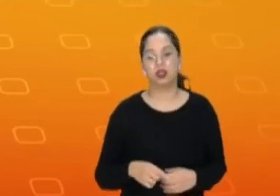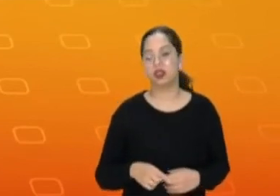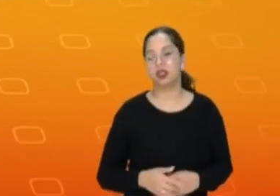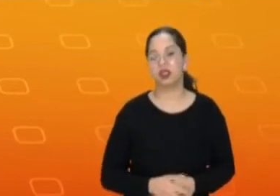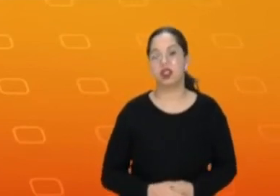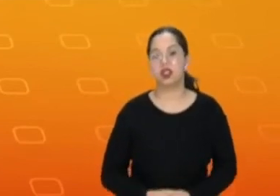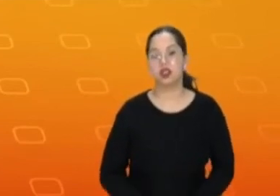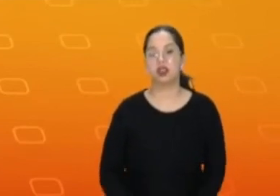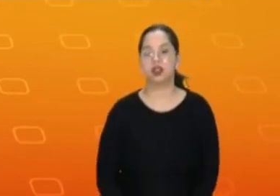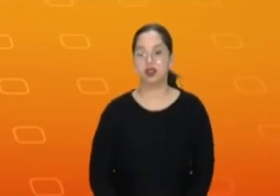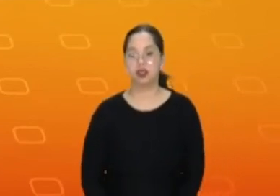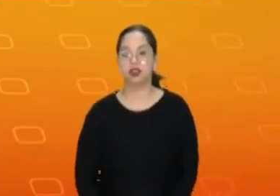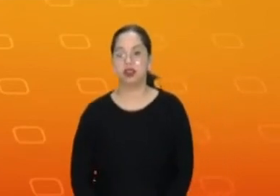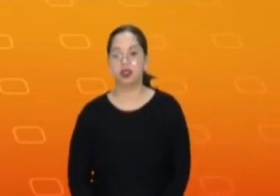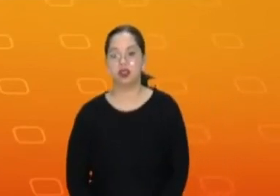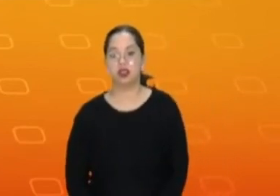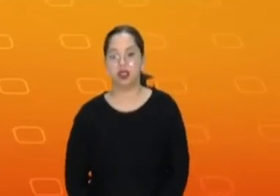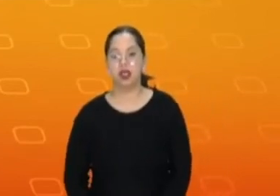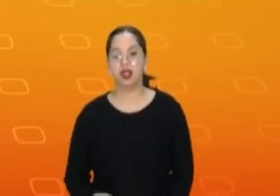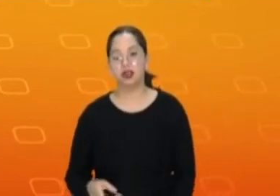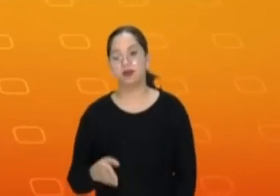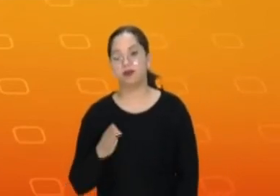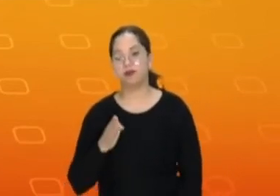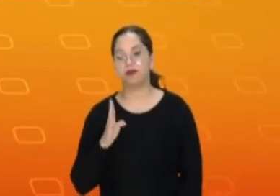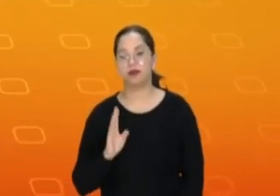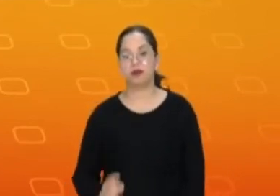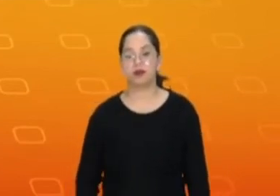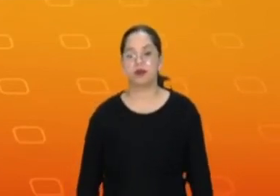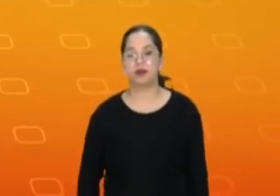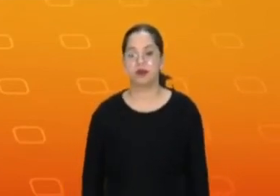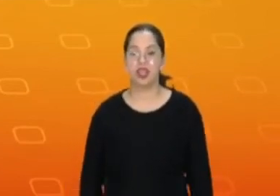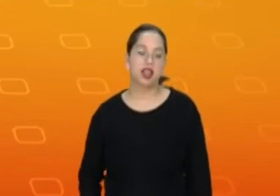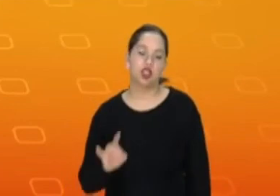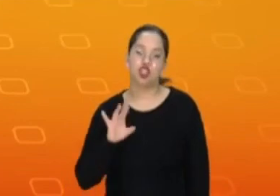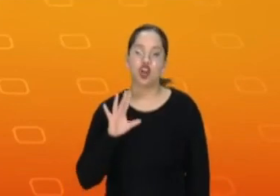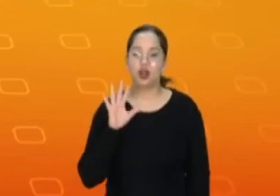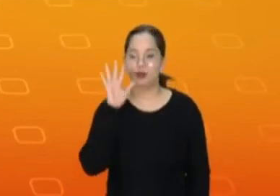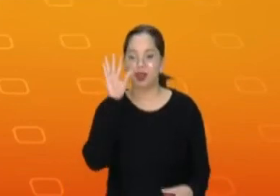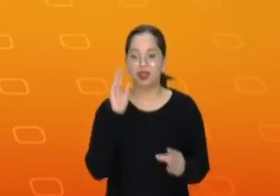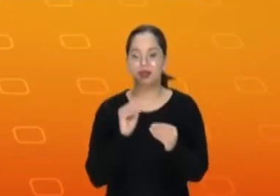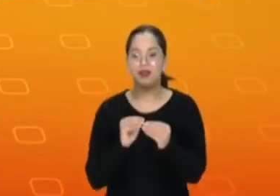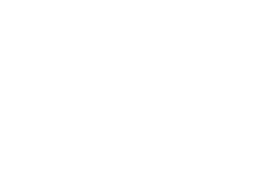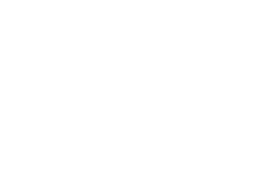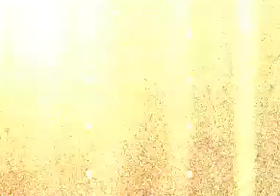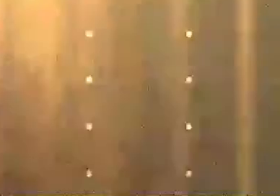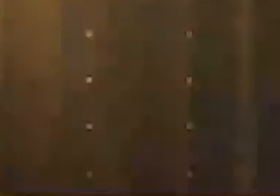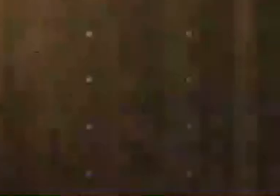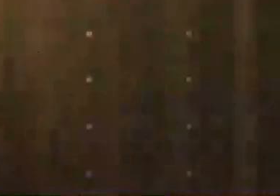sobreviver. É por aí que a gente tem ido. Tá bom? Só para fazer esse complemento.